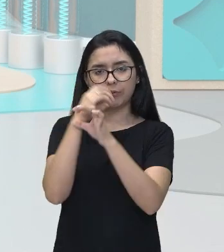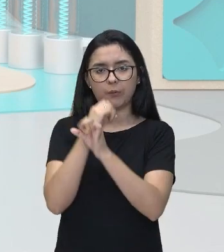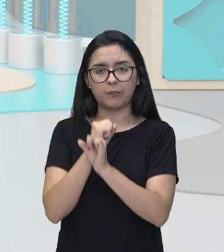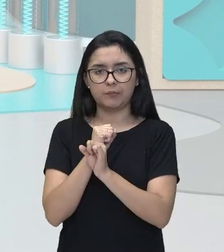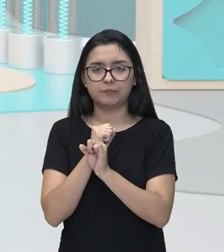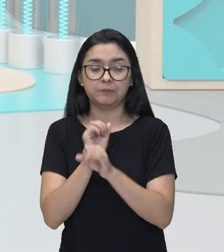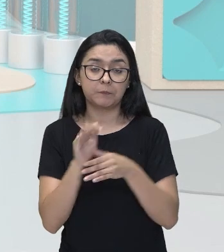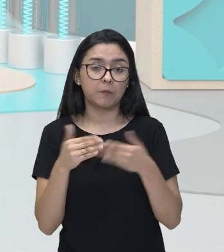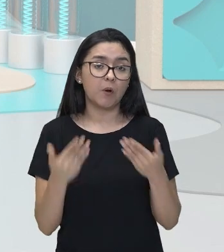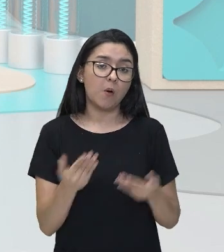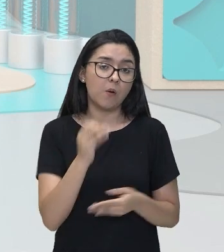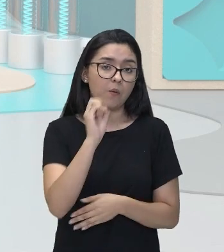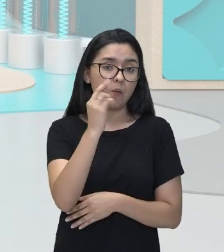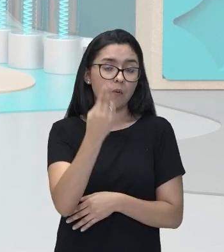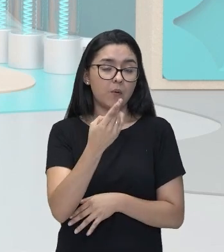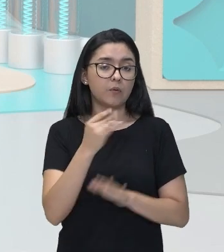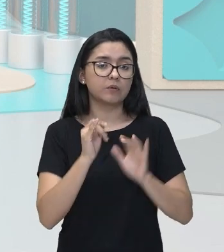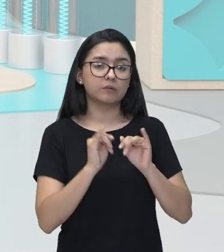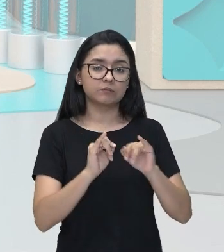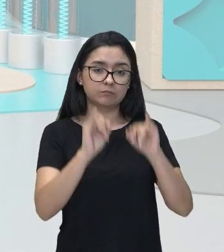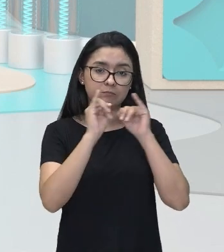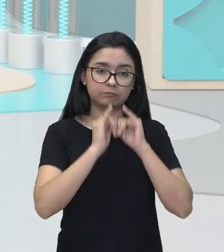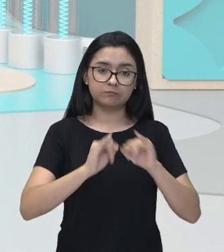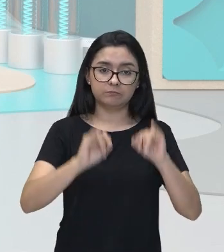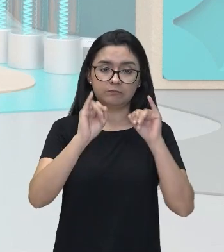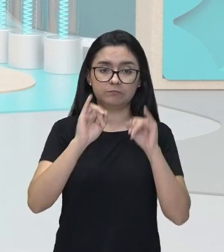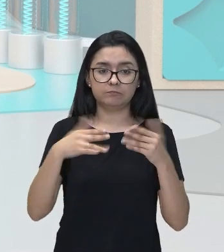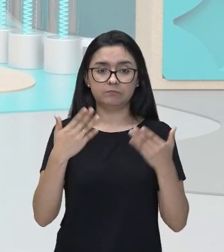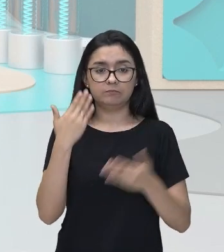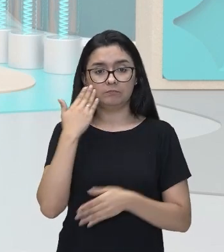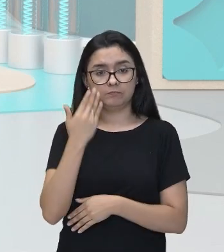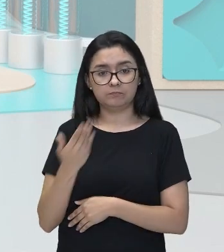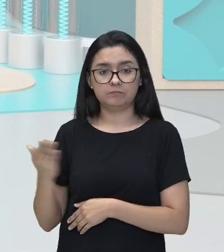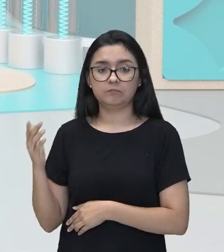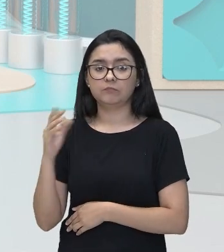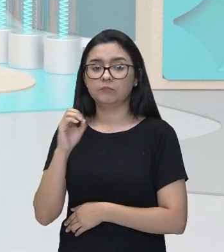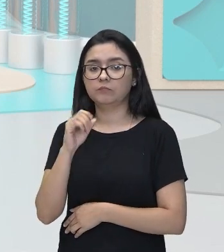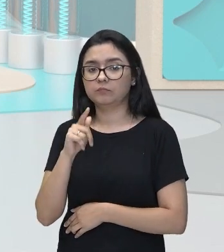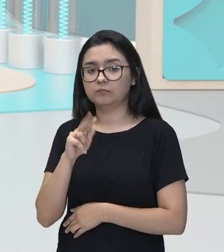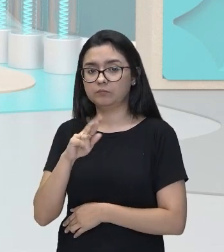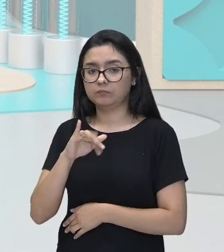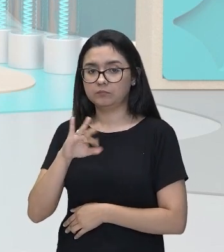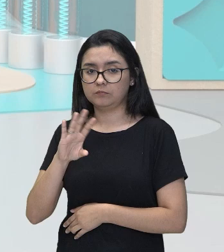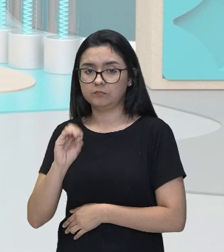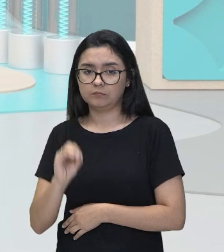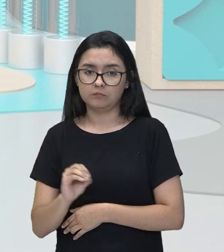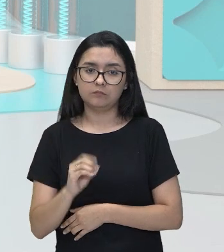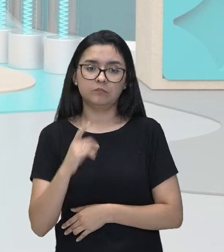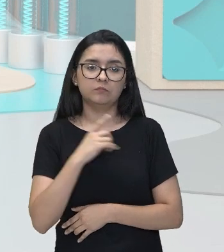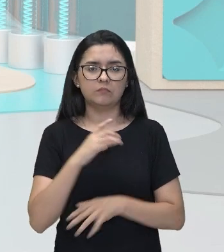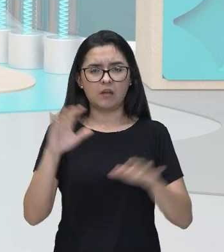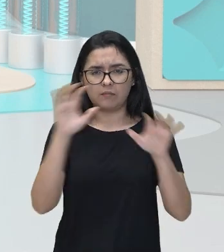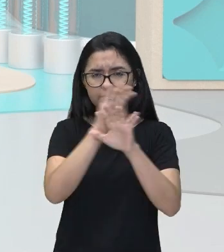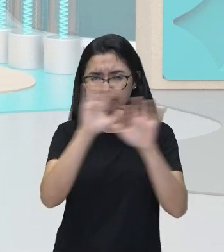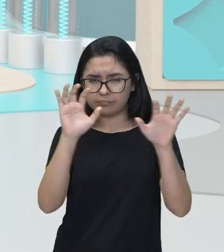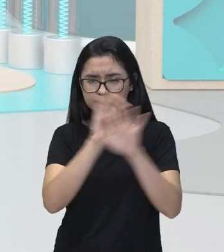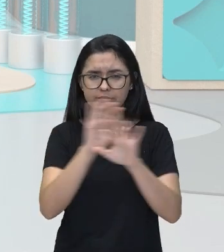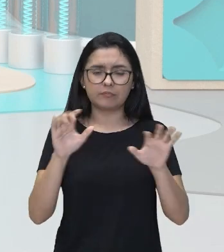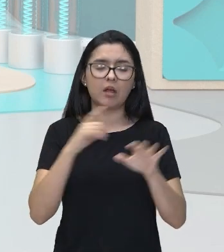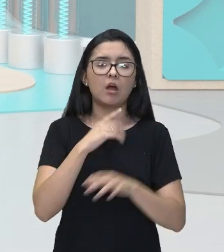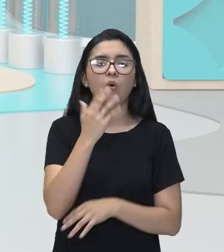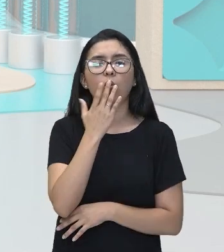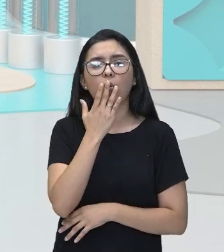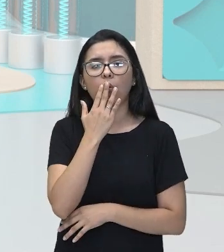então transmitir emoções, como o expressionismo, que deforma a imagem e destaca as cores fortes